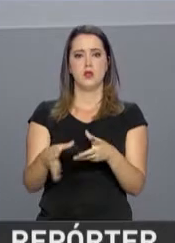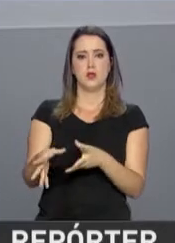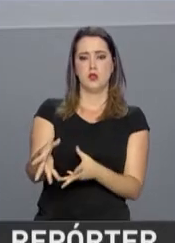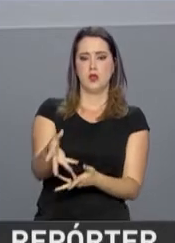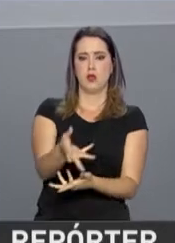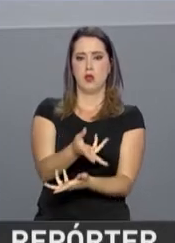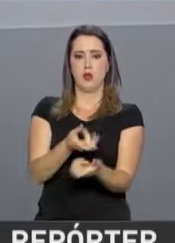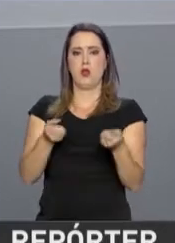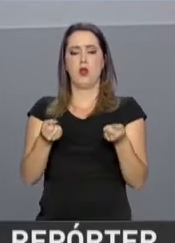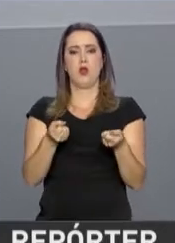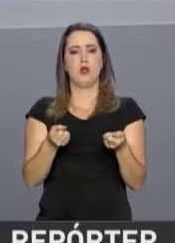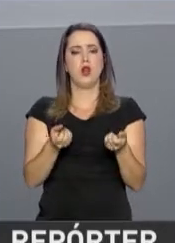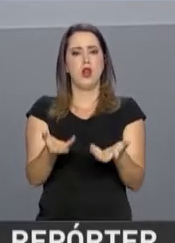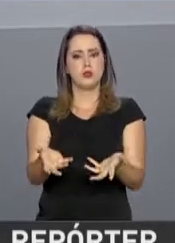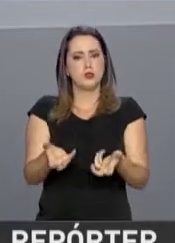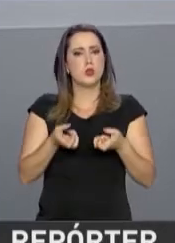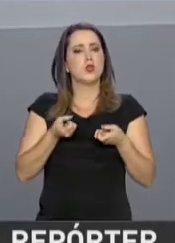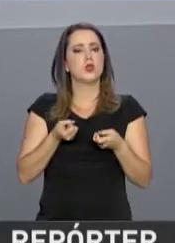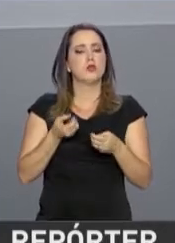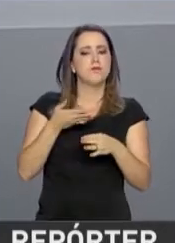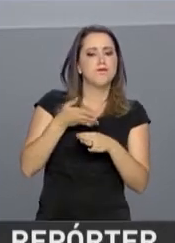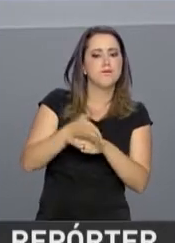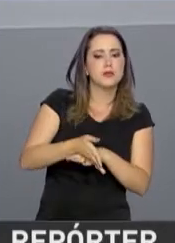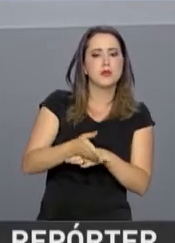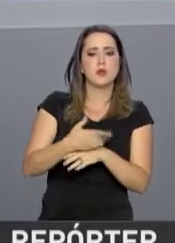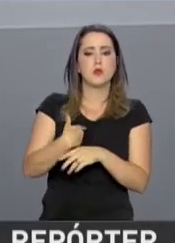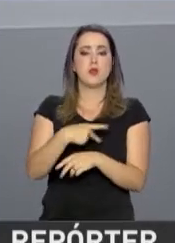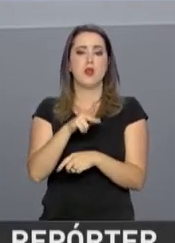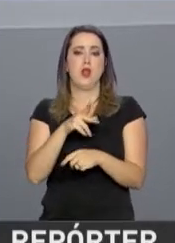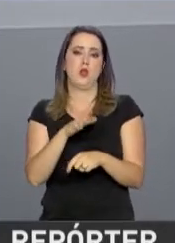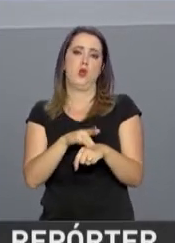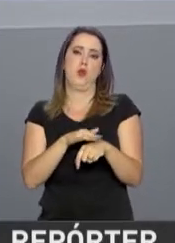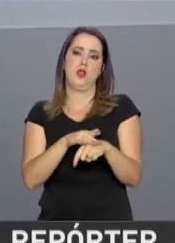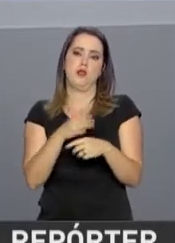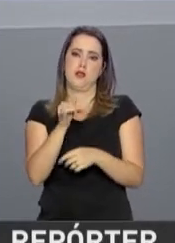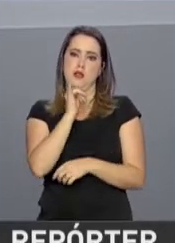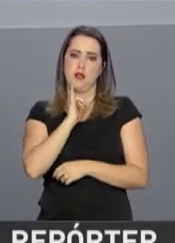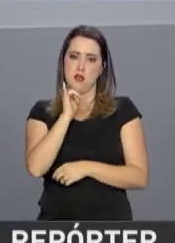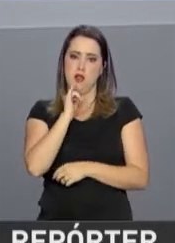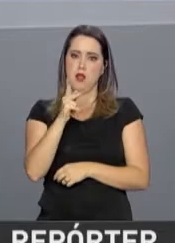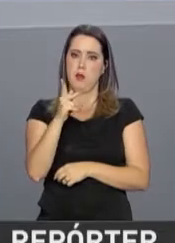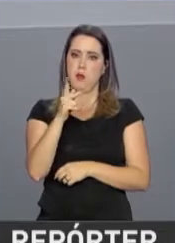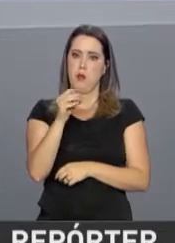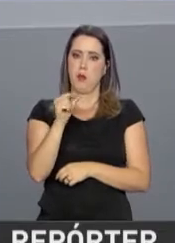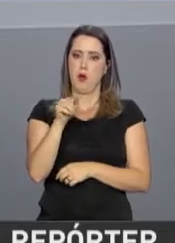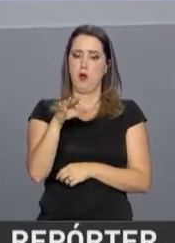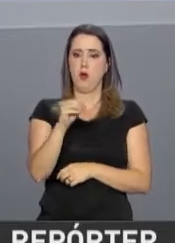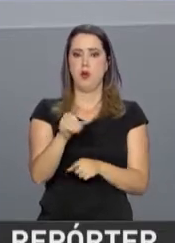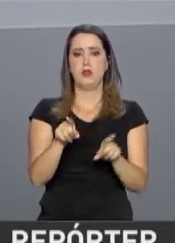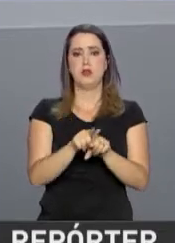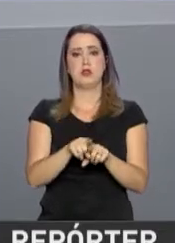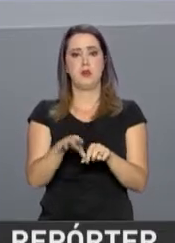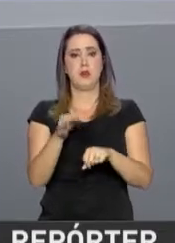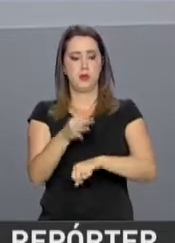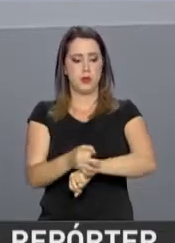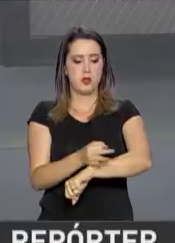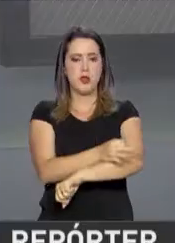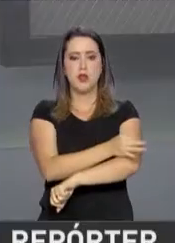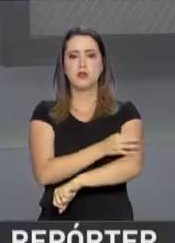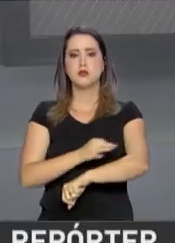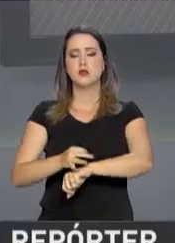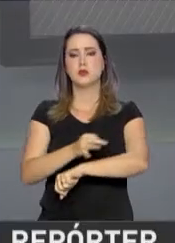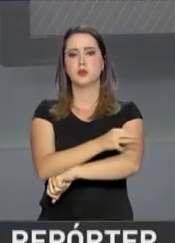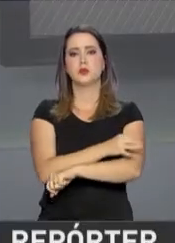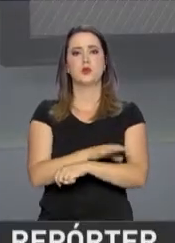transmissão de doenças como a poliomielite que a gente já falou e na primeira reportagem e também sarampo e rubéola as